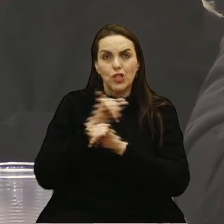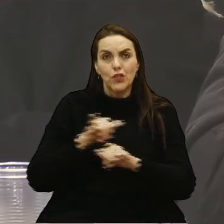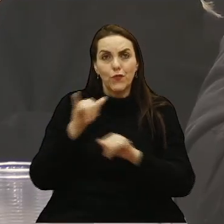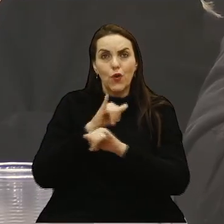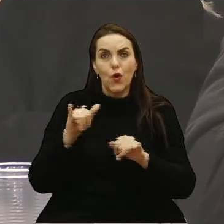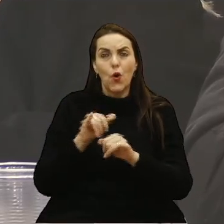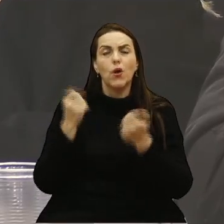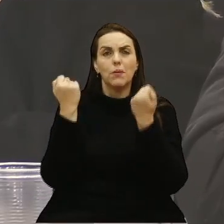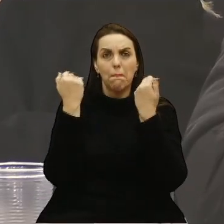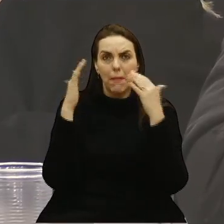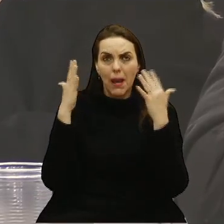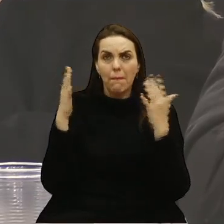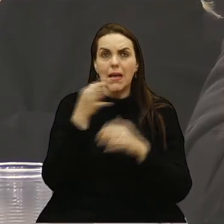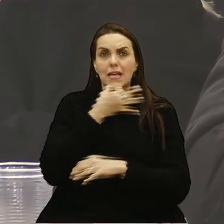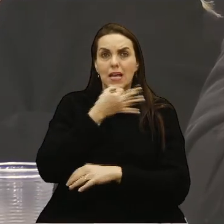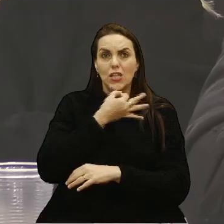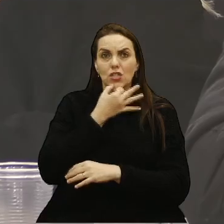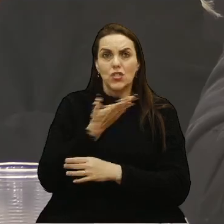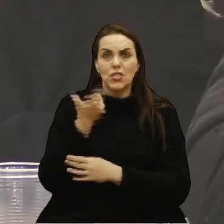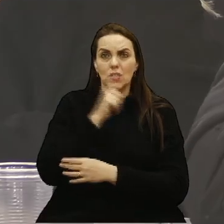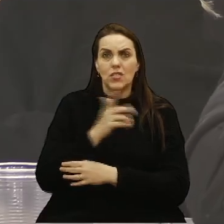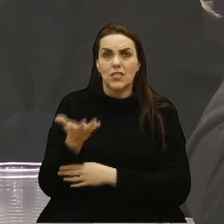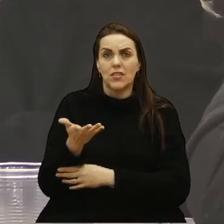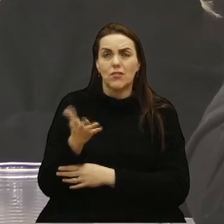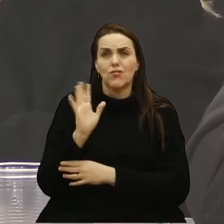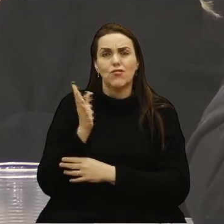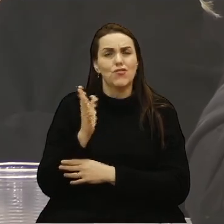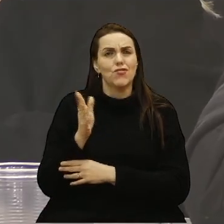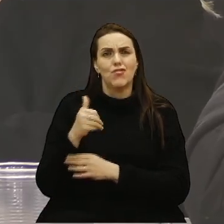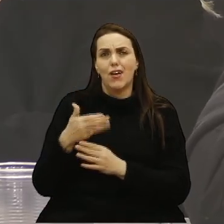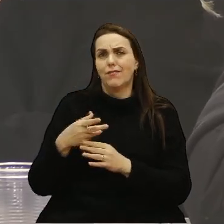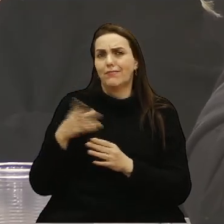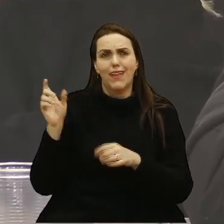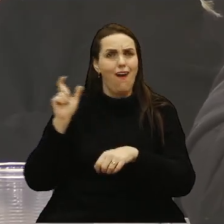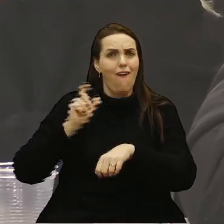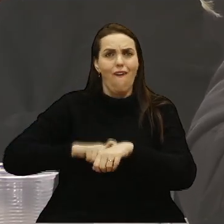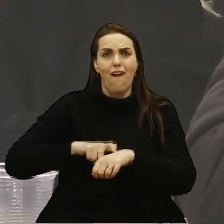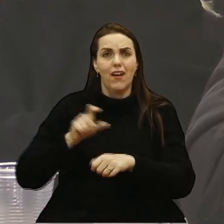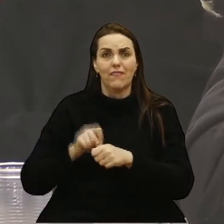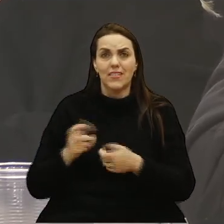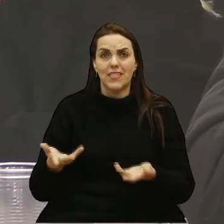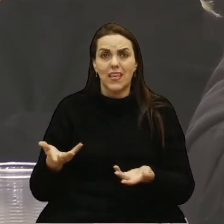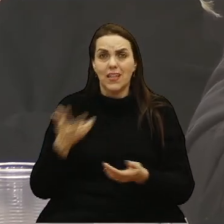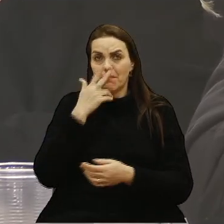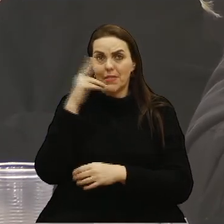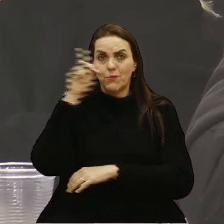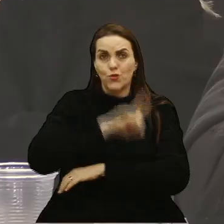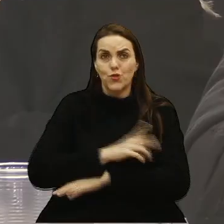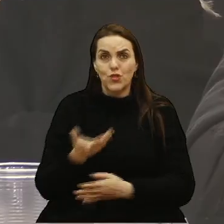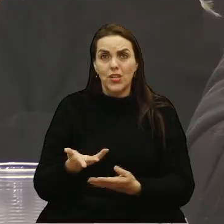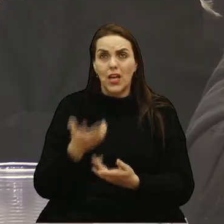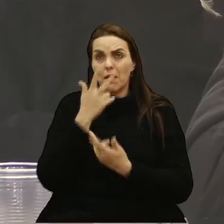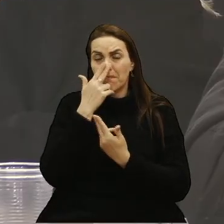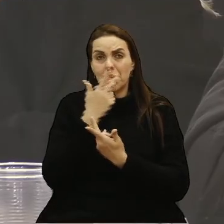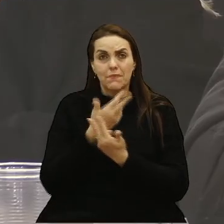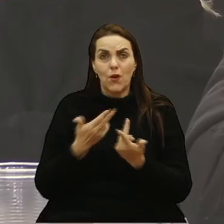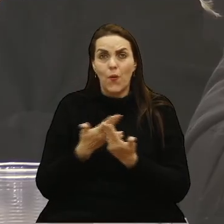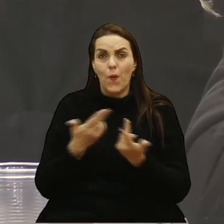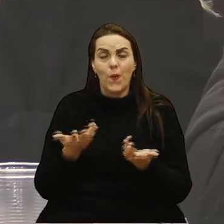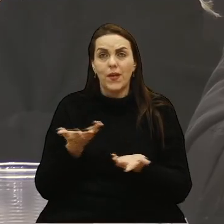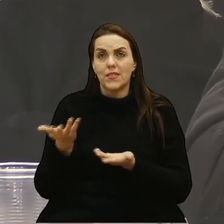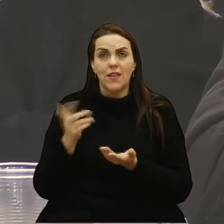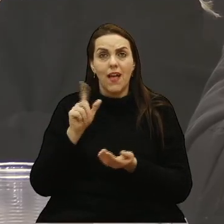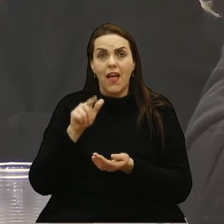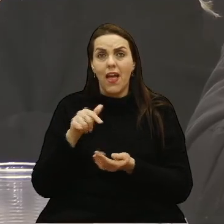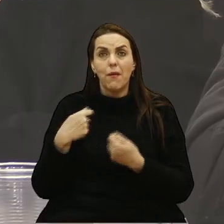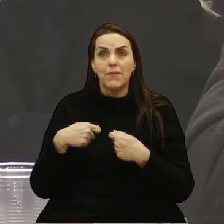dei os parabéns que Caxias conseguiu. Isso aqui era para ter se cadastrado no mesmo dia. Nós conseguimos... É a mesma coisa, desculpa, vereadora. Não, é a mesma coisa, eu